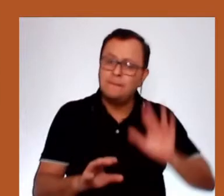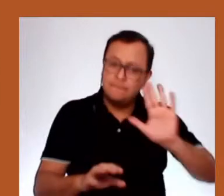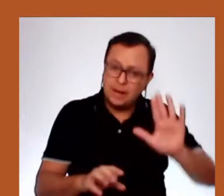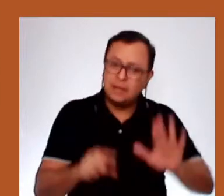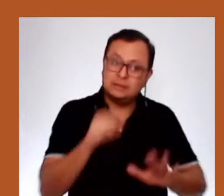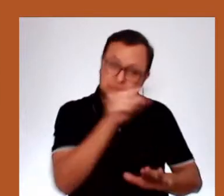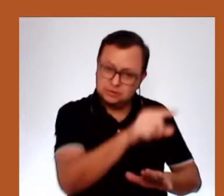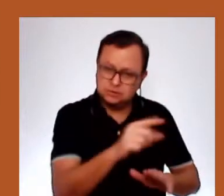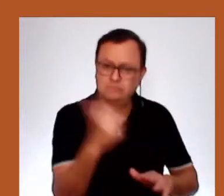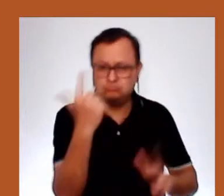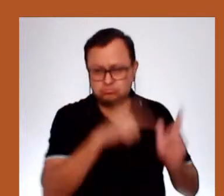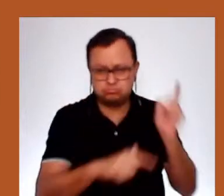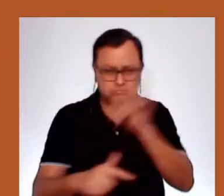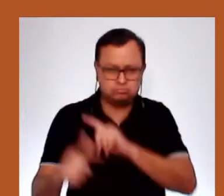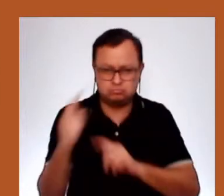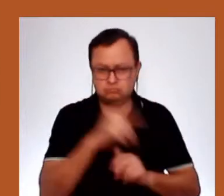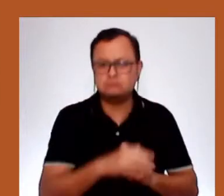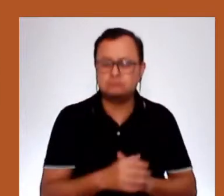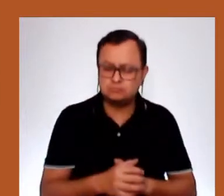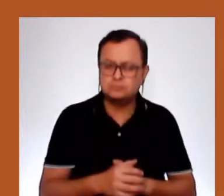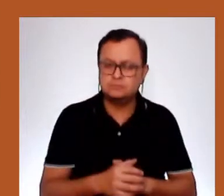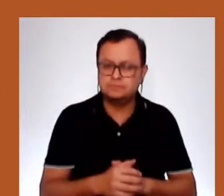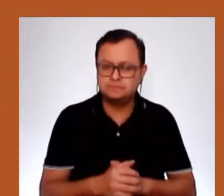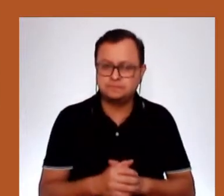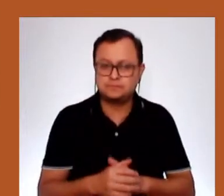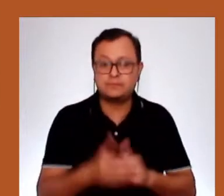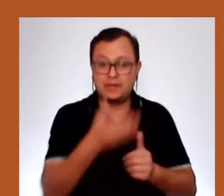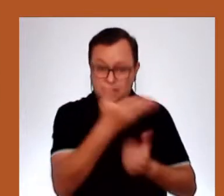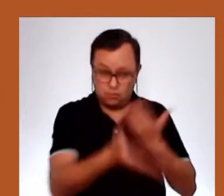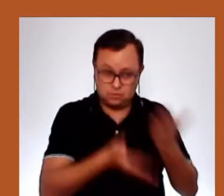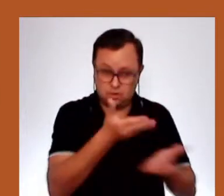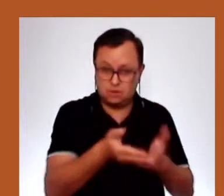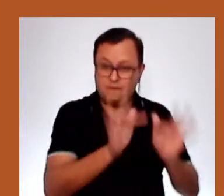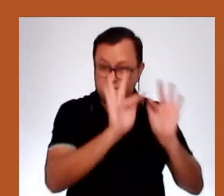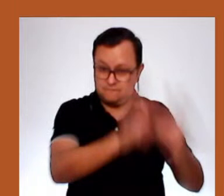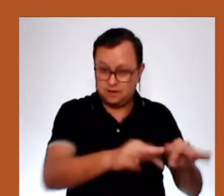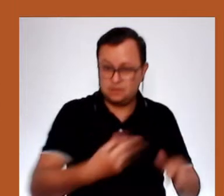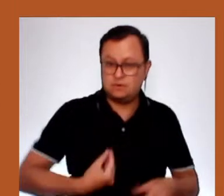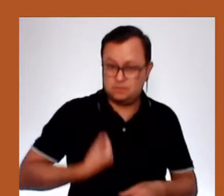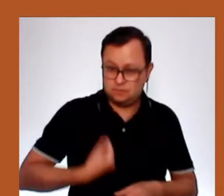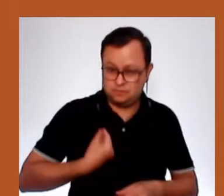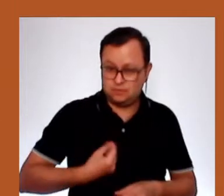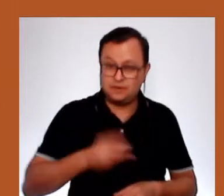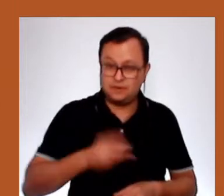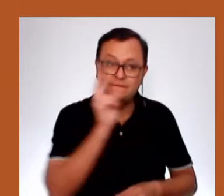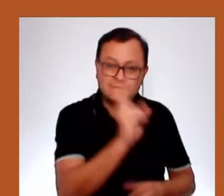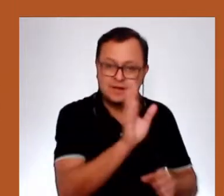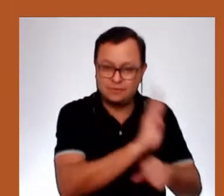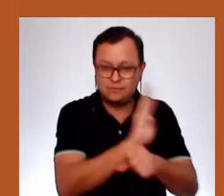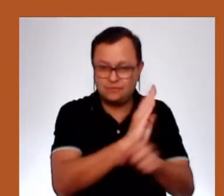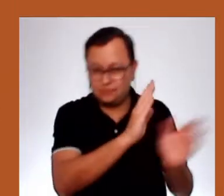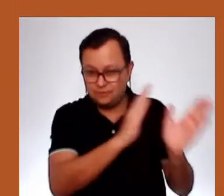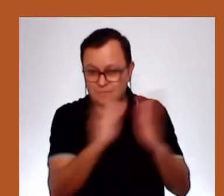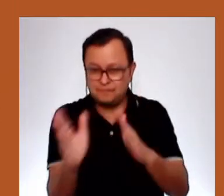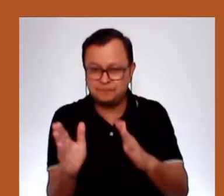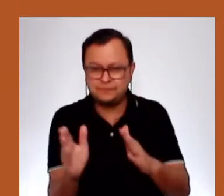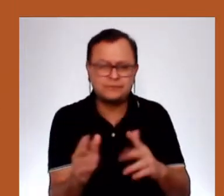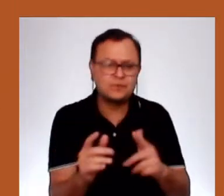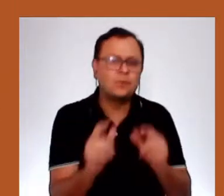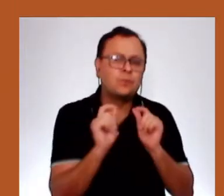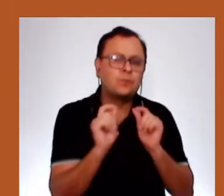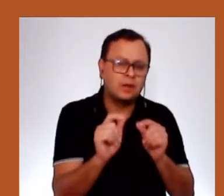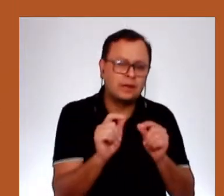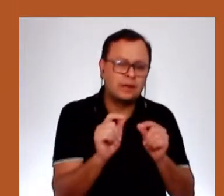Esse encerramento, esse cuidado que acontece, que está demonstrado no filme, é fruto de muito